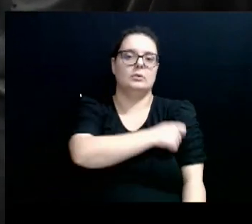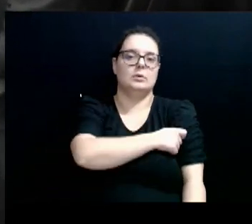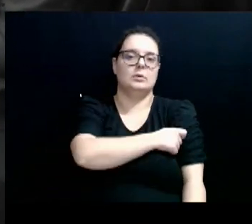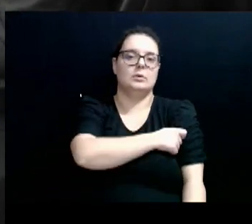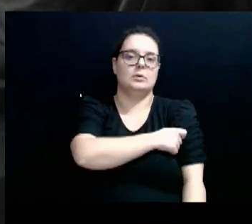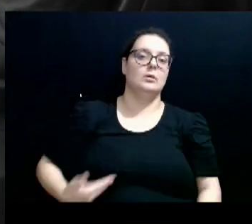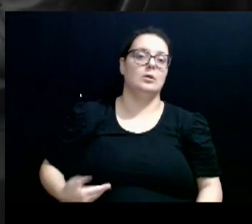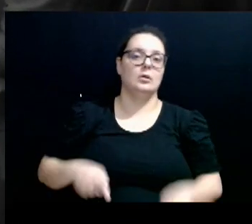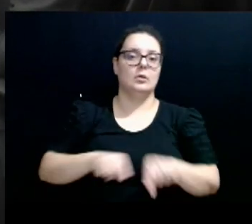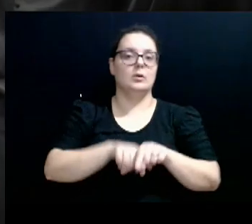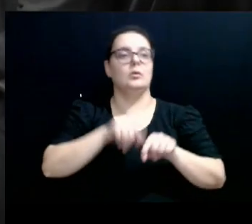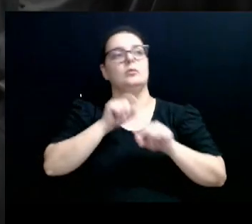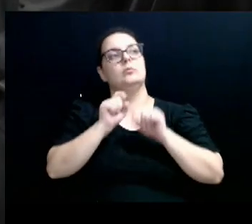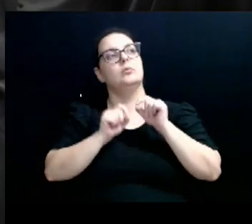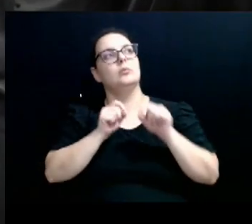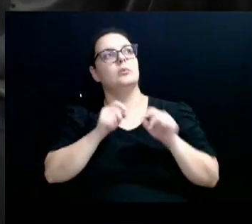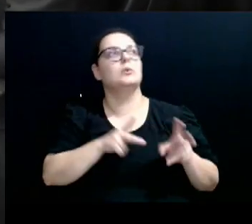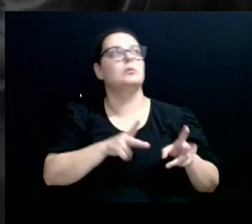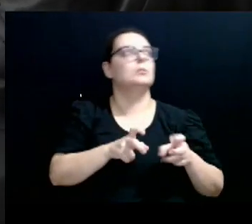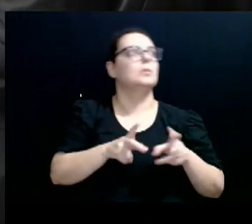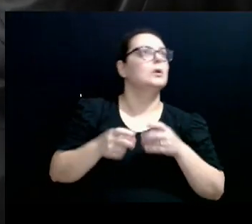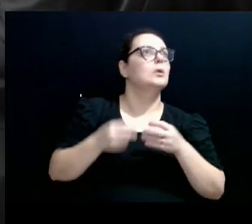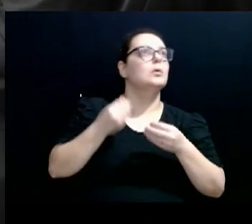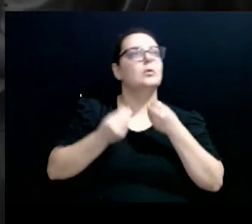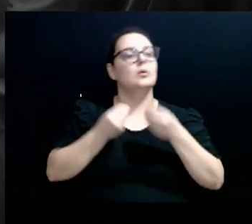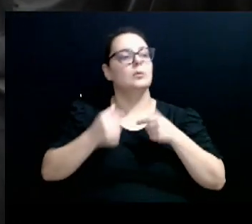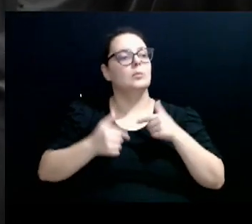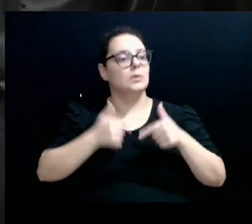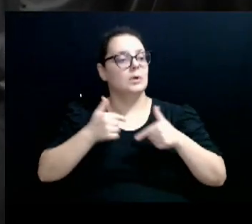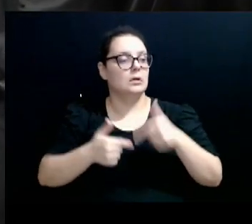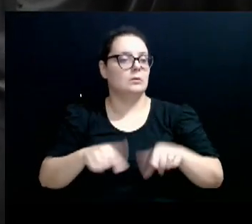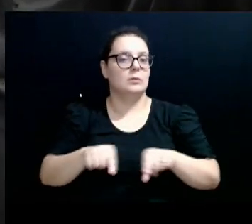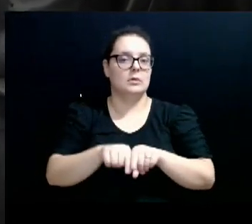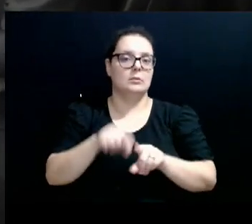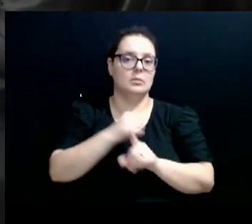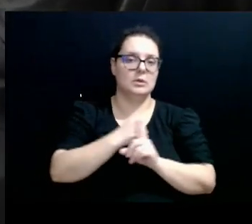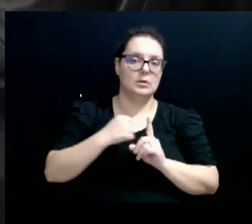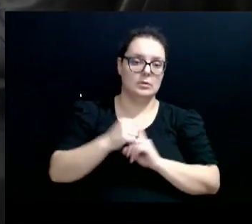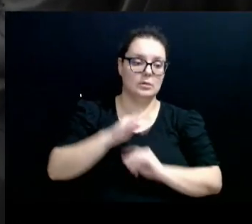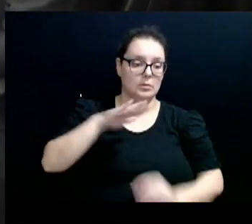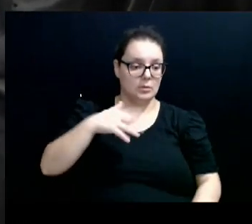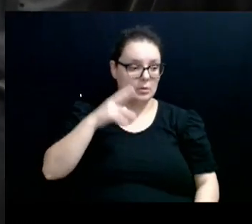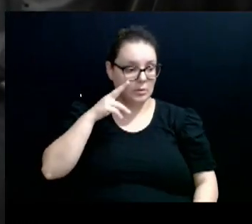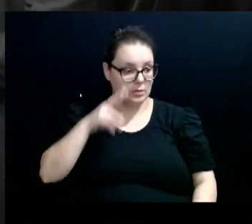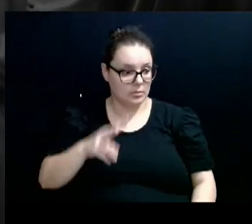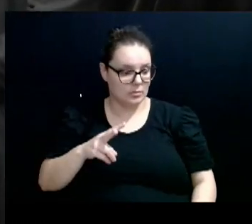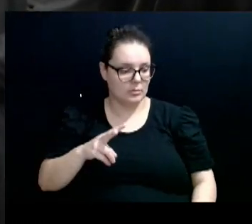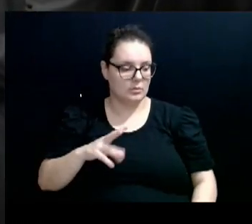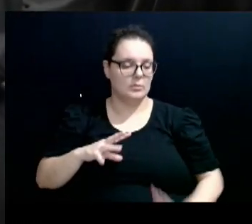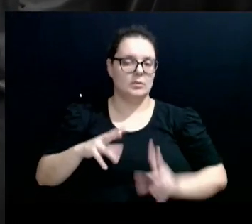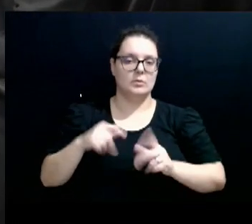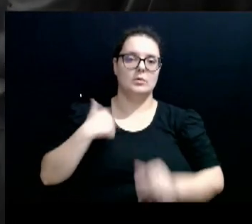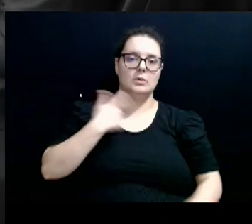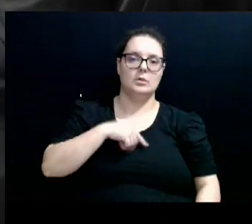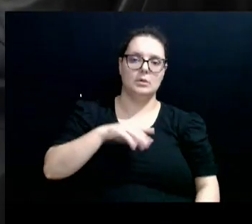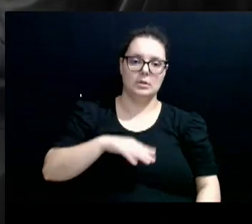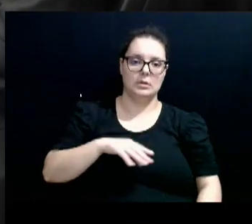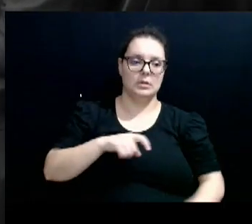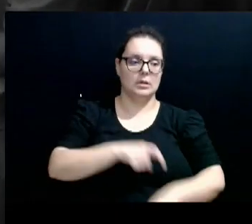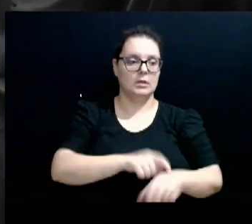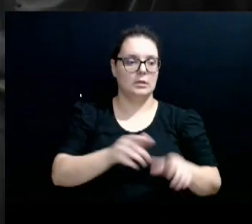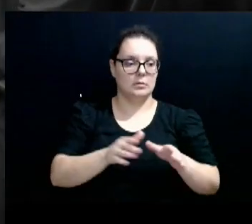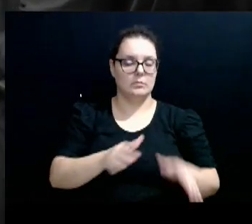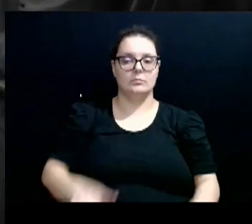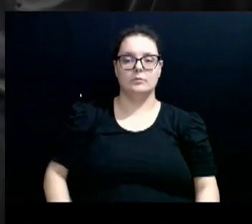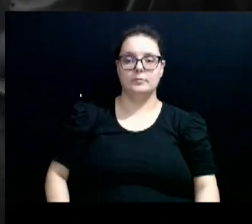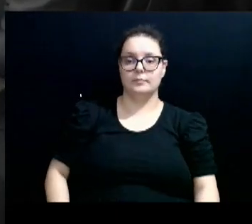senhor percebeu, como que era trabalhar também socialmente quando a gente olha para a nossa cidade naquele período? Olha, ali desperta